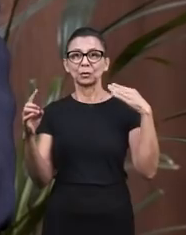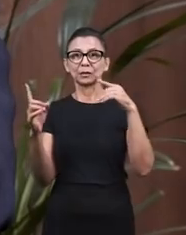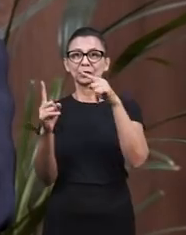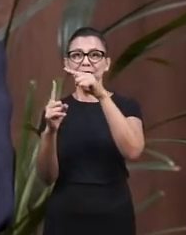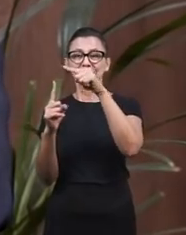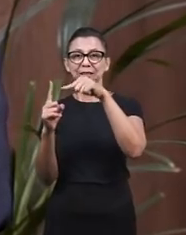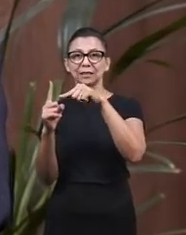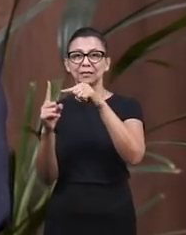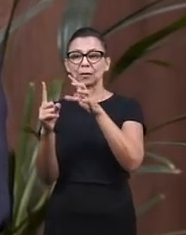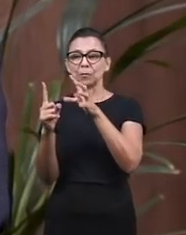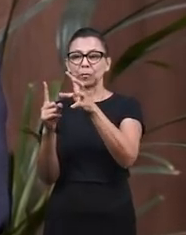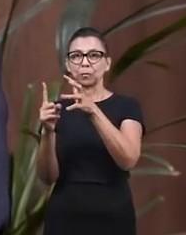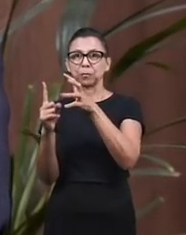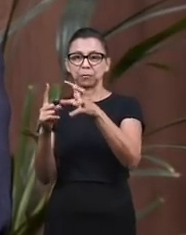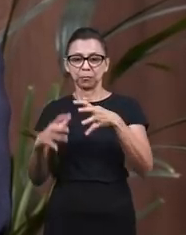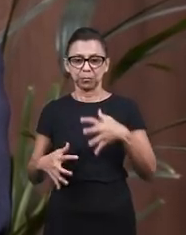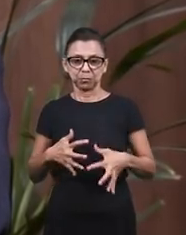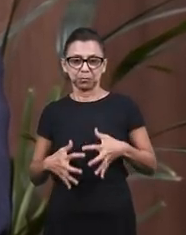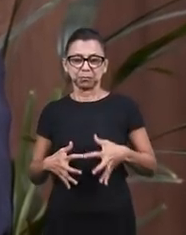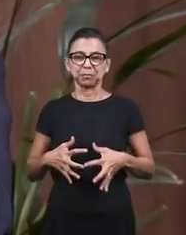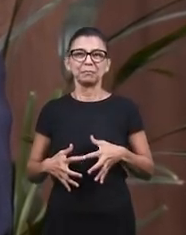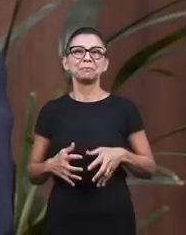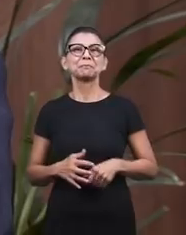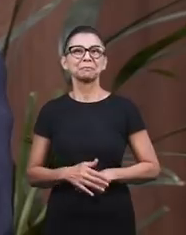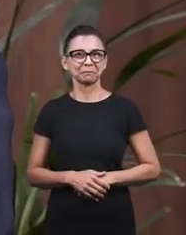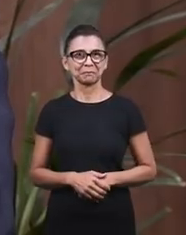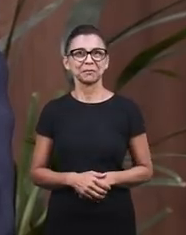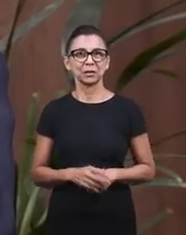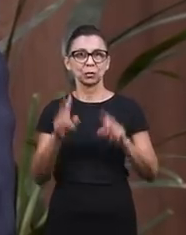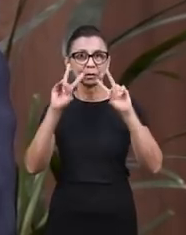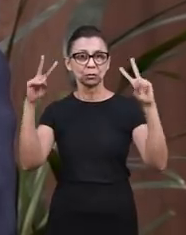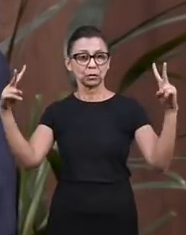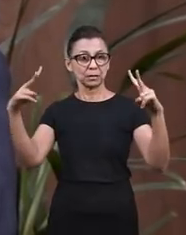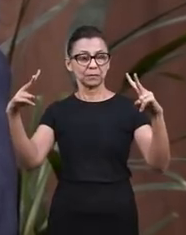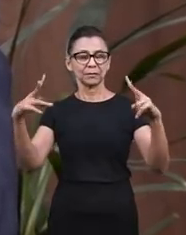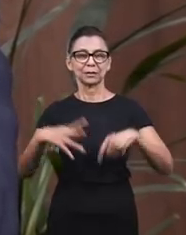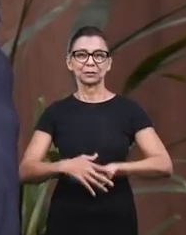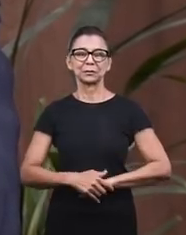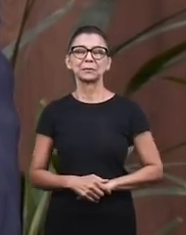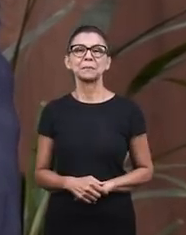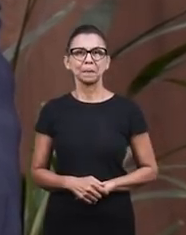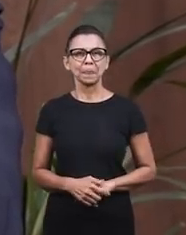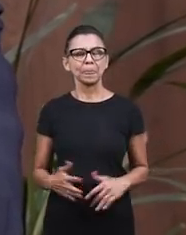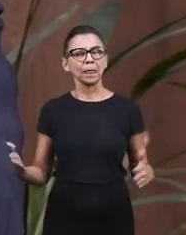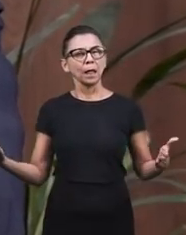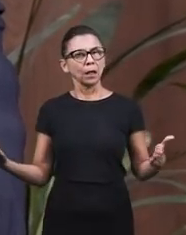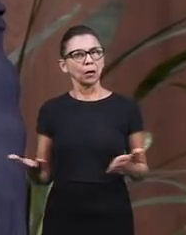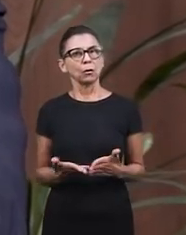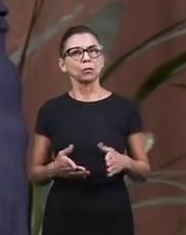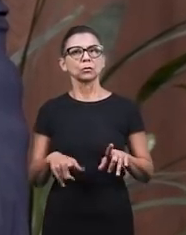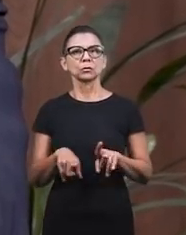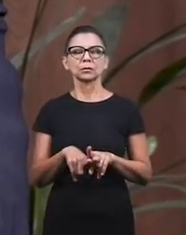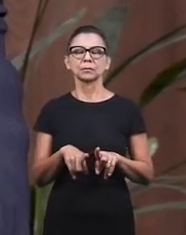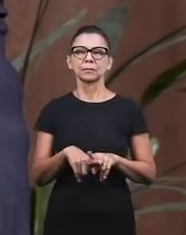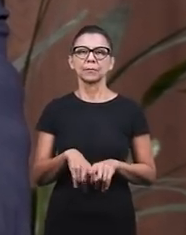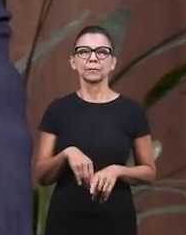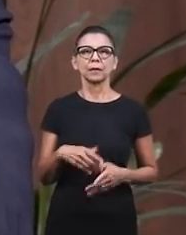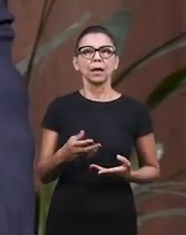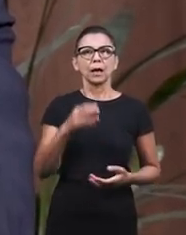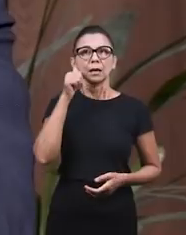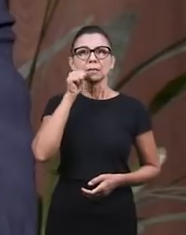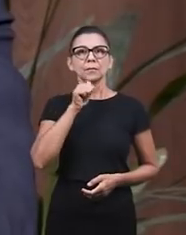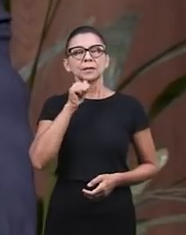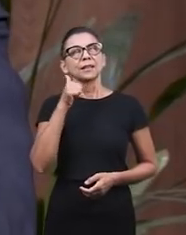Espírito Santo está sendo derramado, né? E muitas mães grávidas, muitas mulheres sonham com